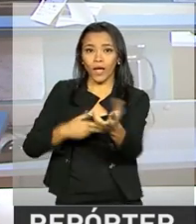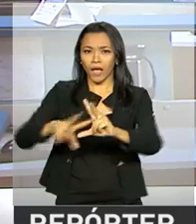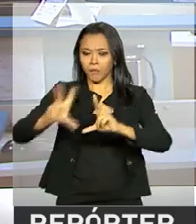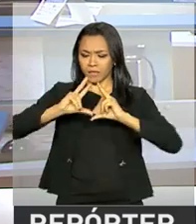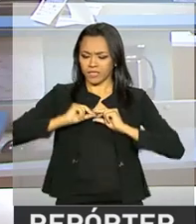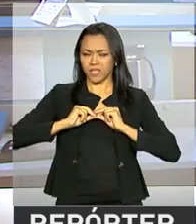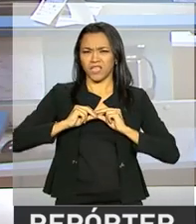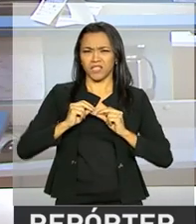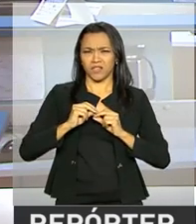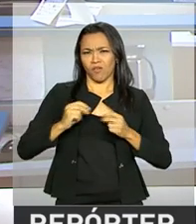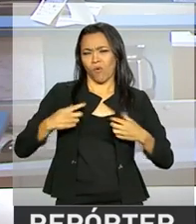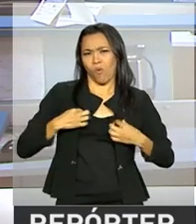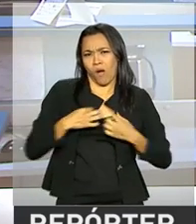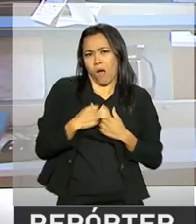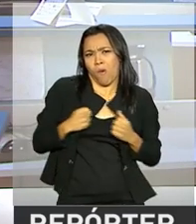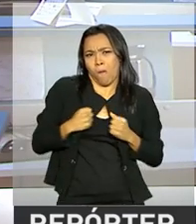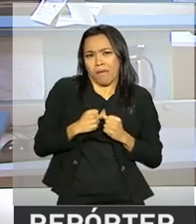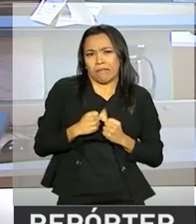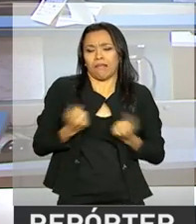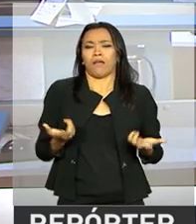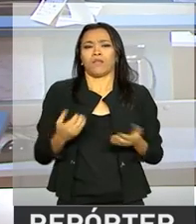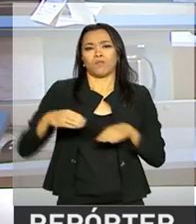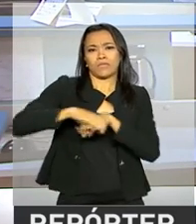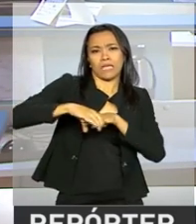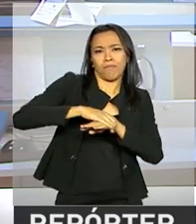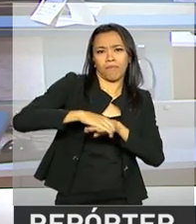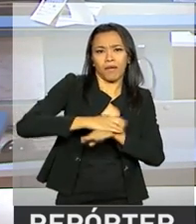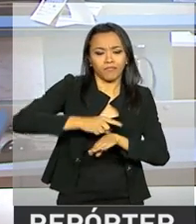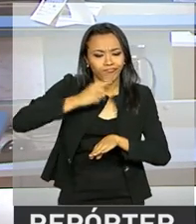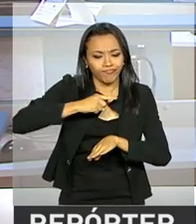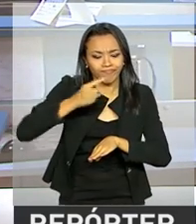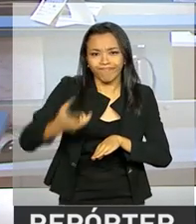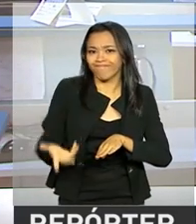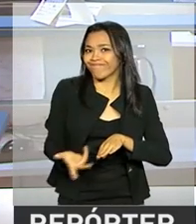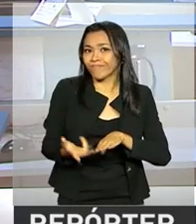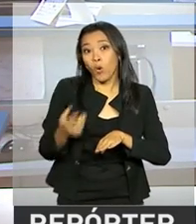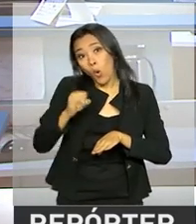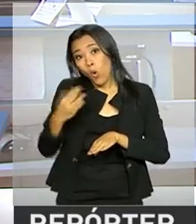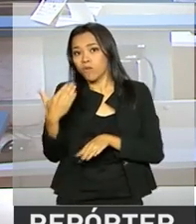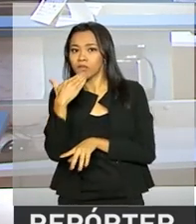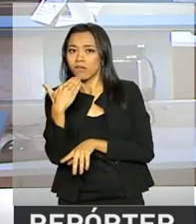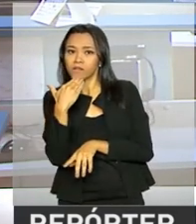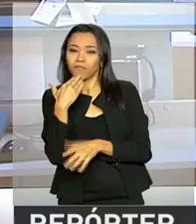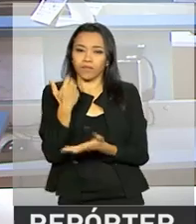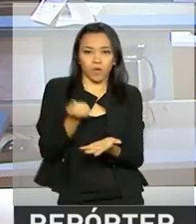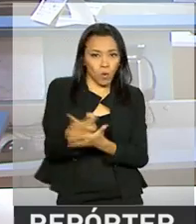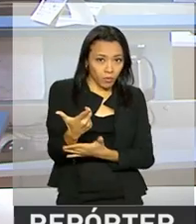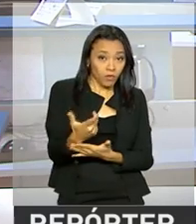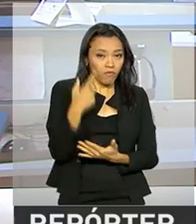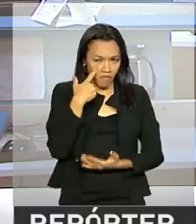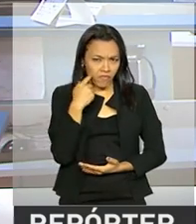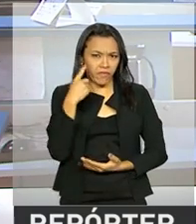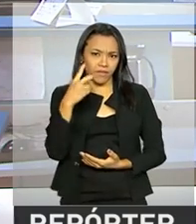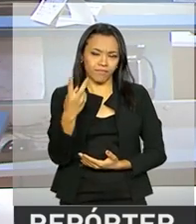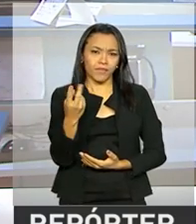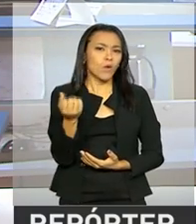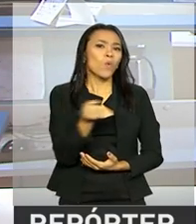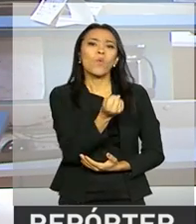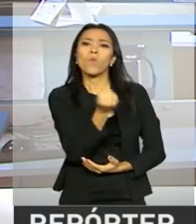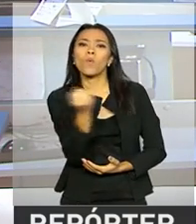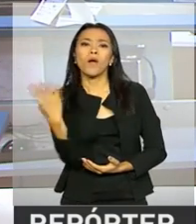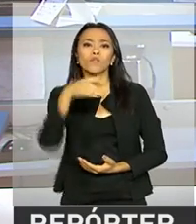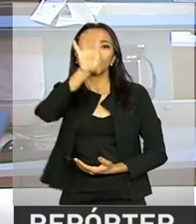ficou apertada ou um sapato que no serviu ou até mesmo um produto que veio com defeito vamos saber na próxima reportagem quais são os